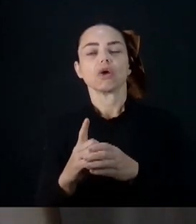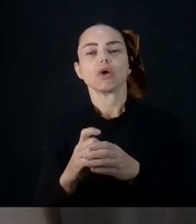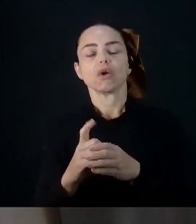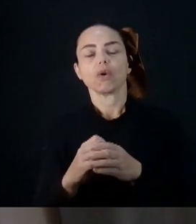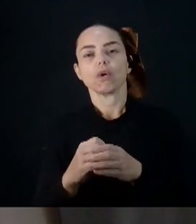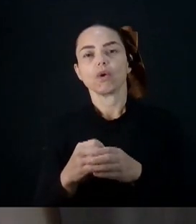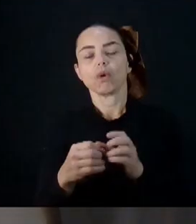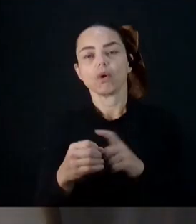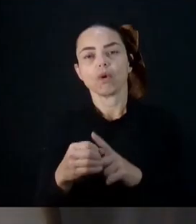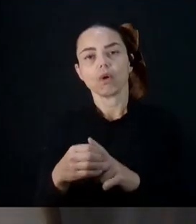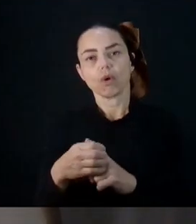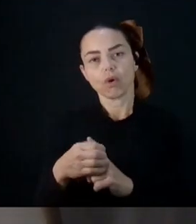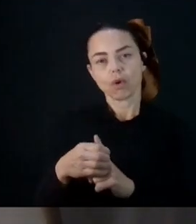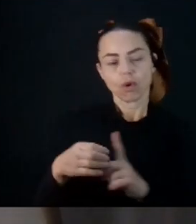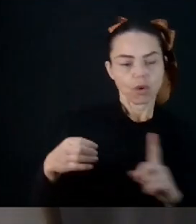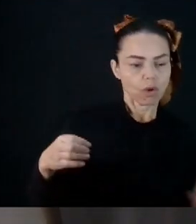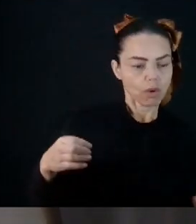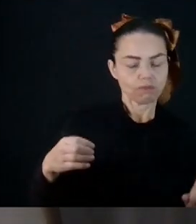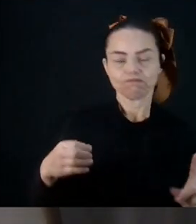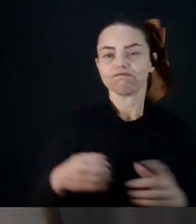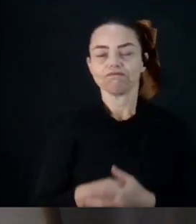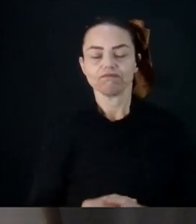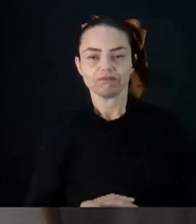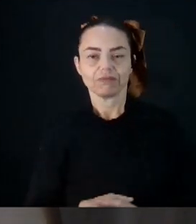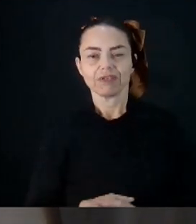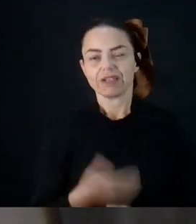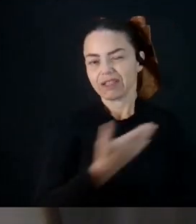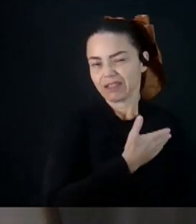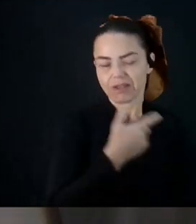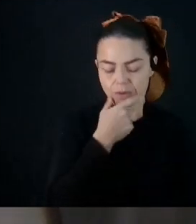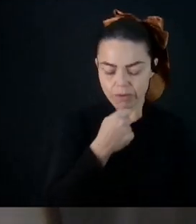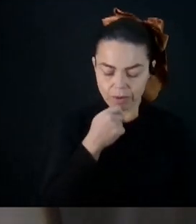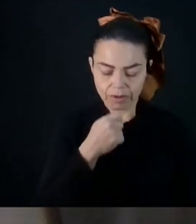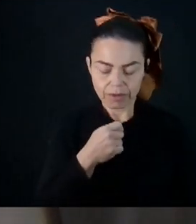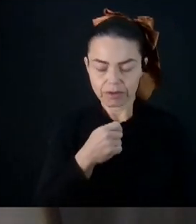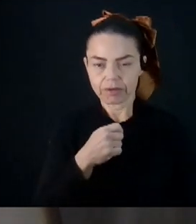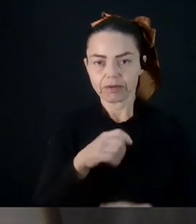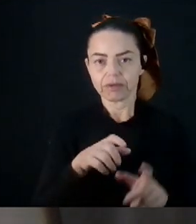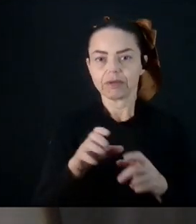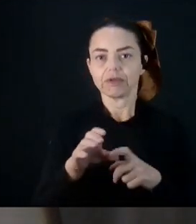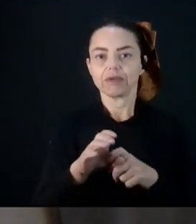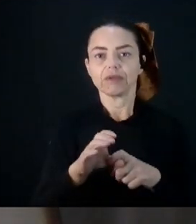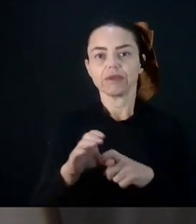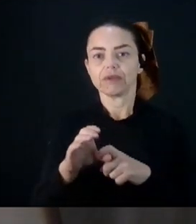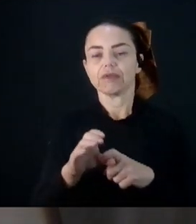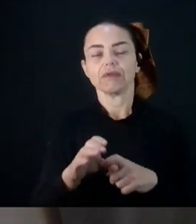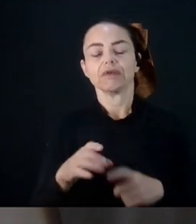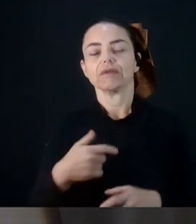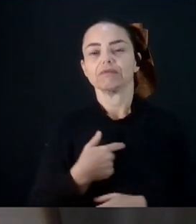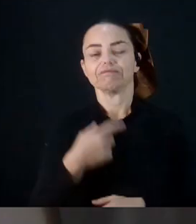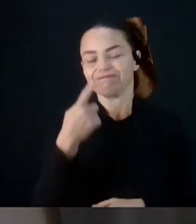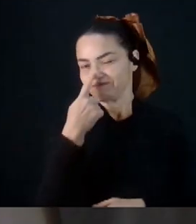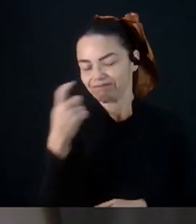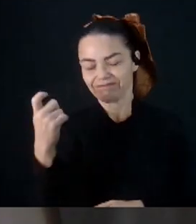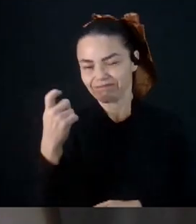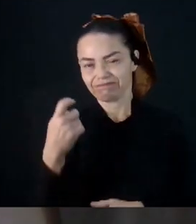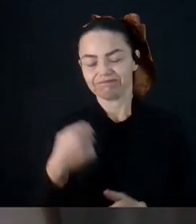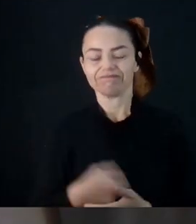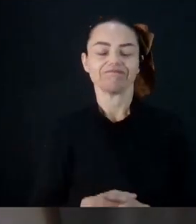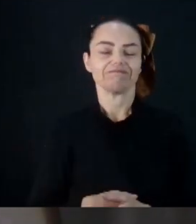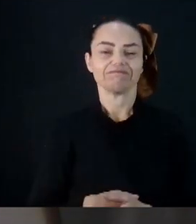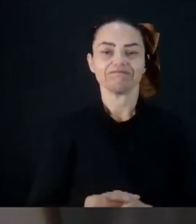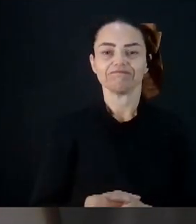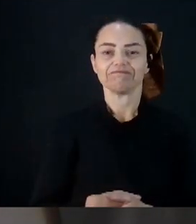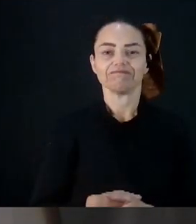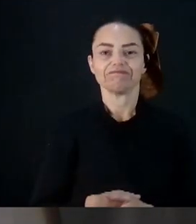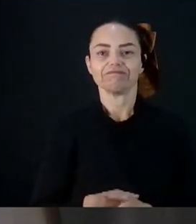meninos também, no sentido de, a depender, se o menino já não demonstra interesse em fazer o